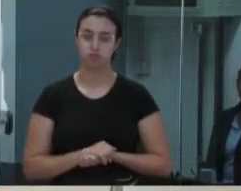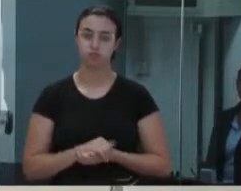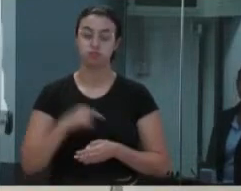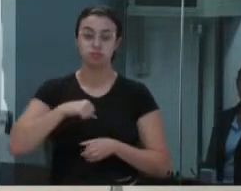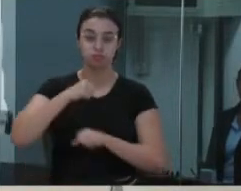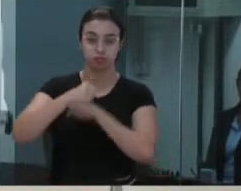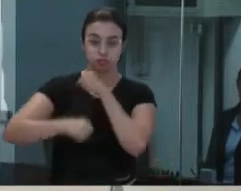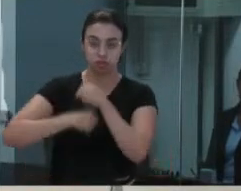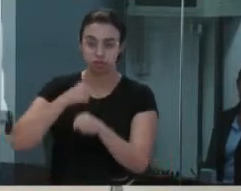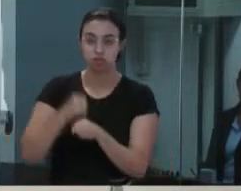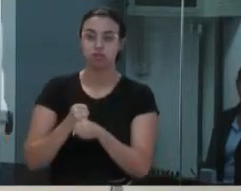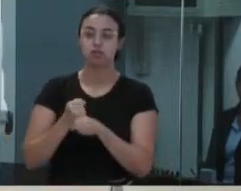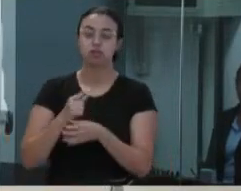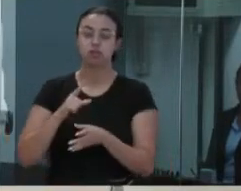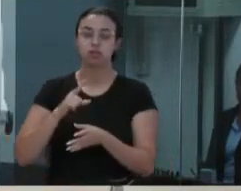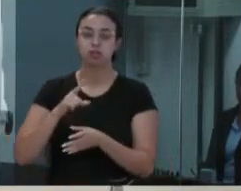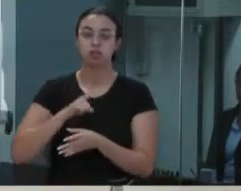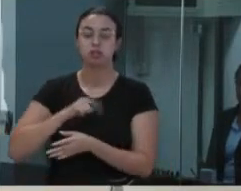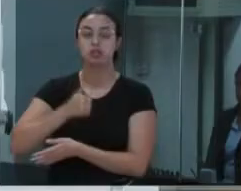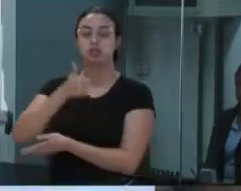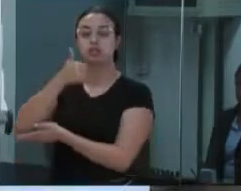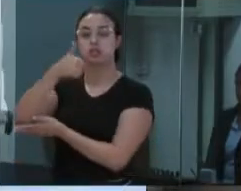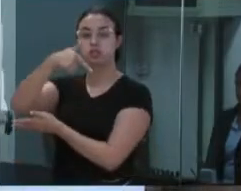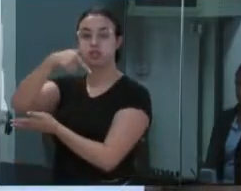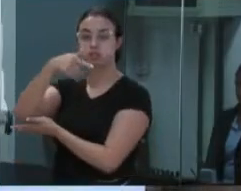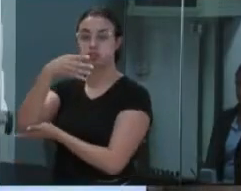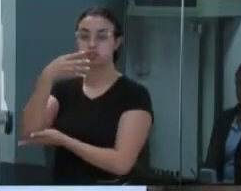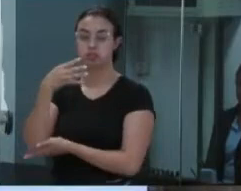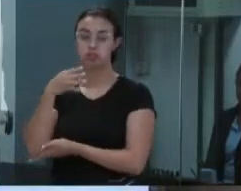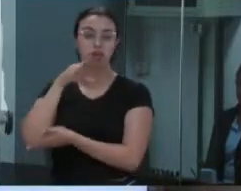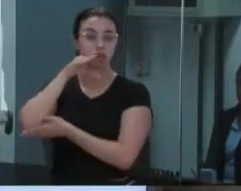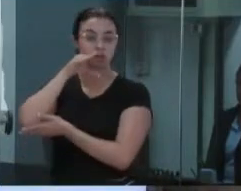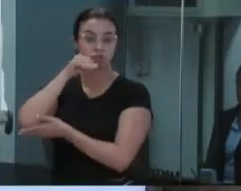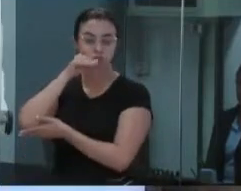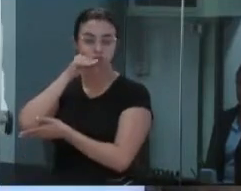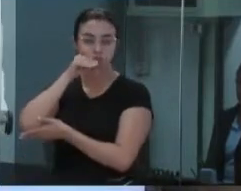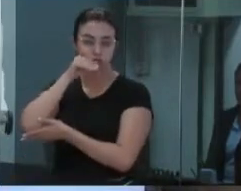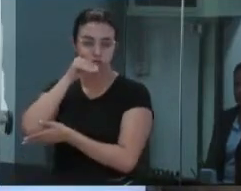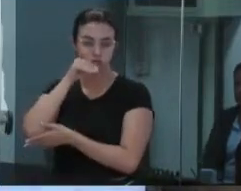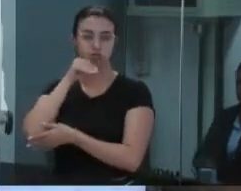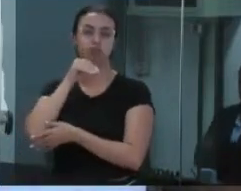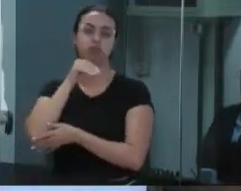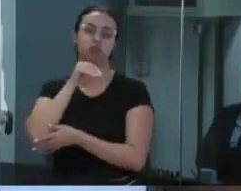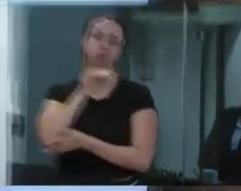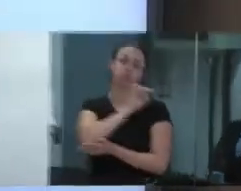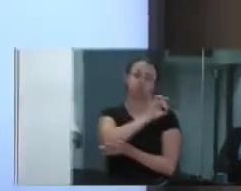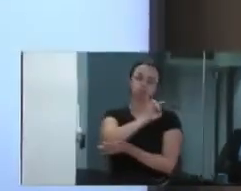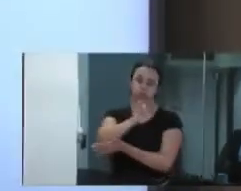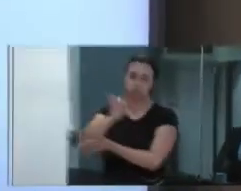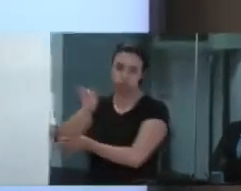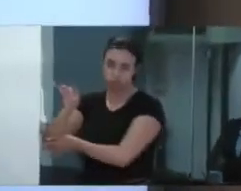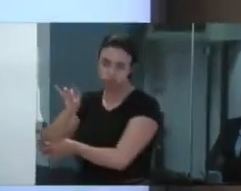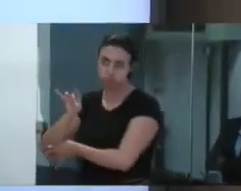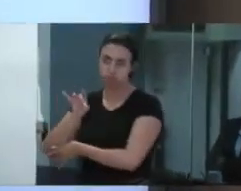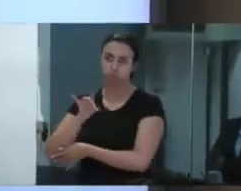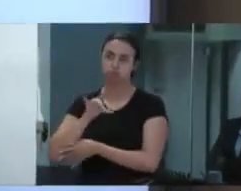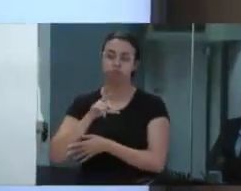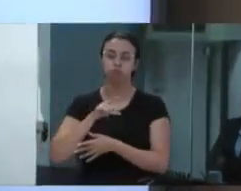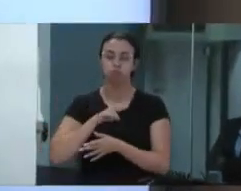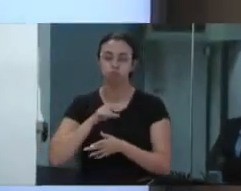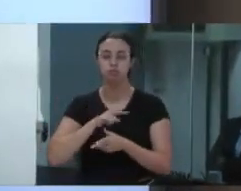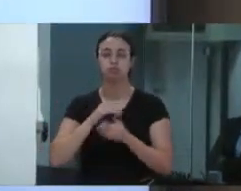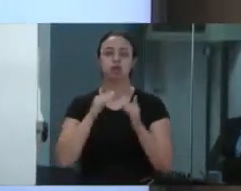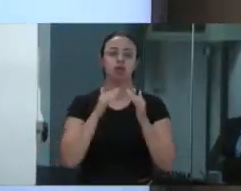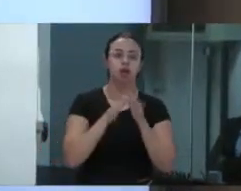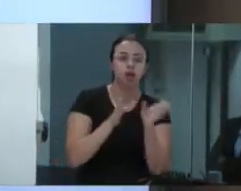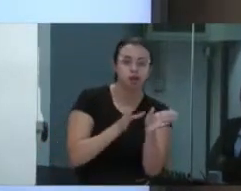Esse ano, né, a gente está aí com 174 funcionários ao todo, distribuídos aí como está exposto, né, entre órgãos gestores,